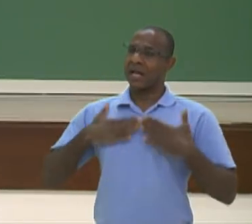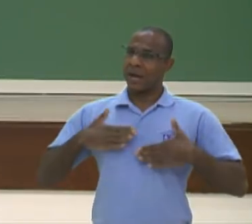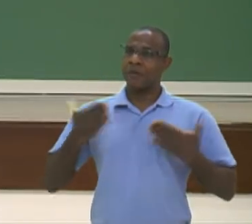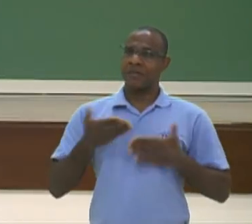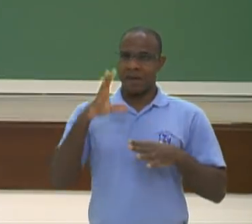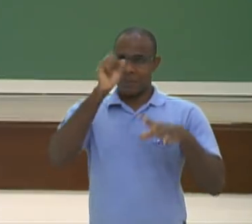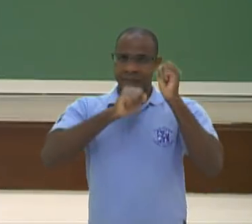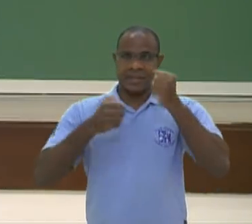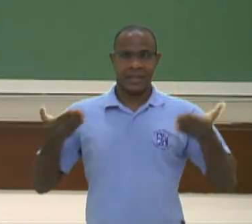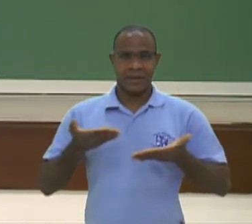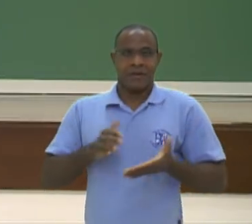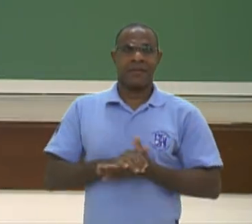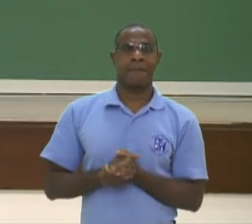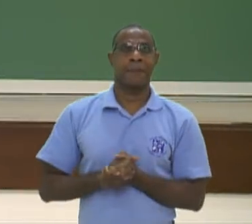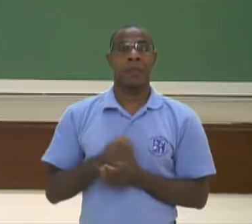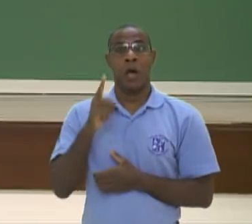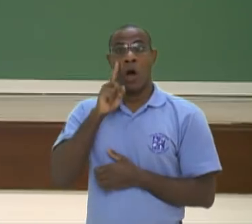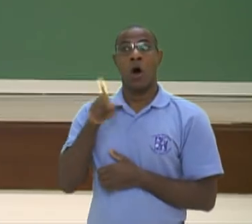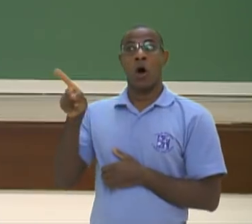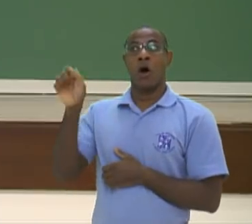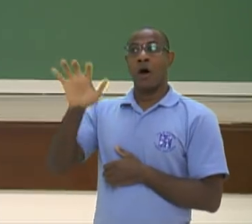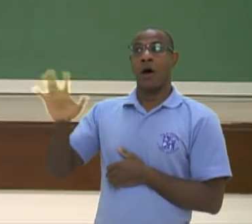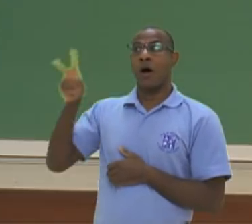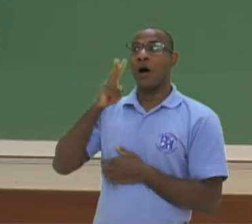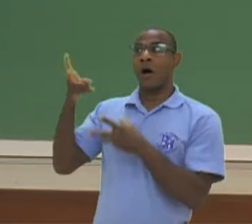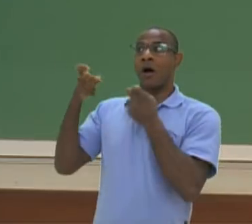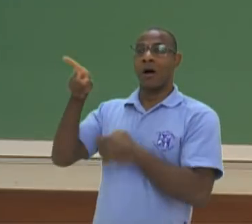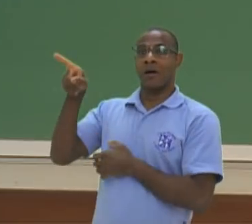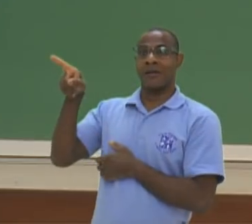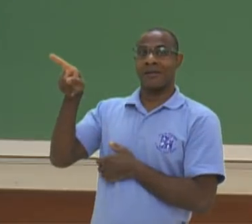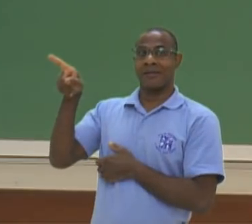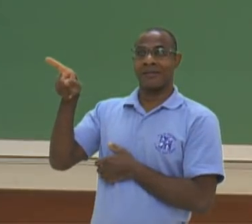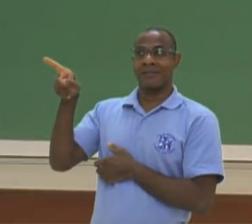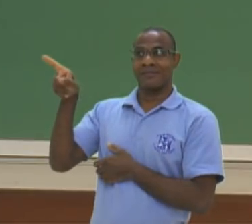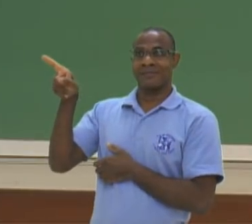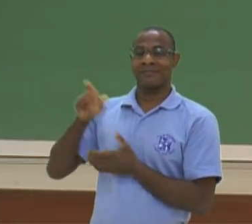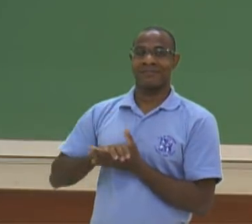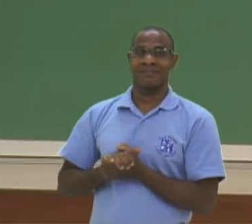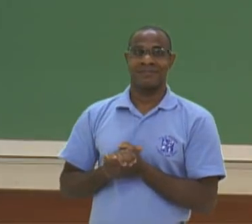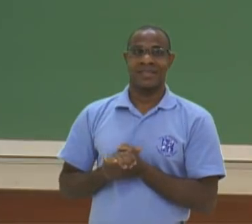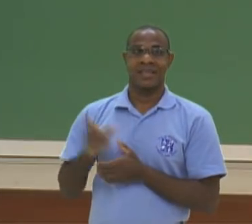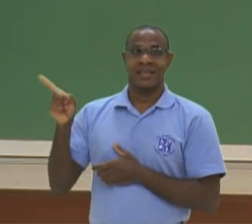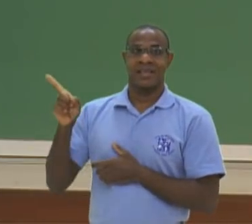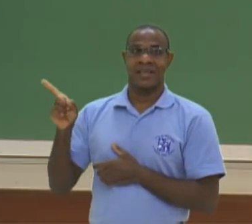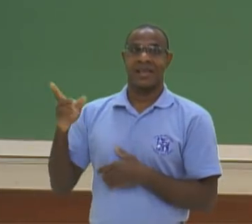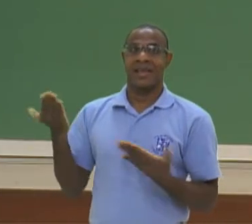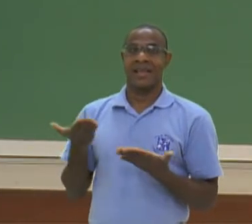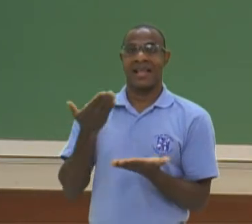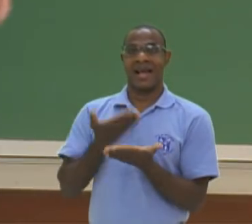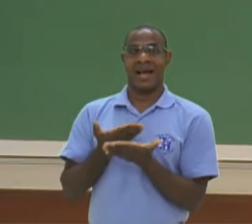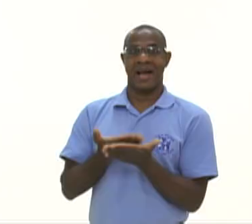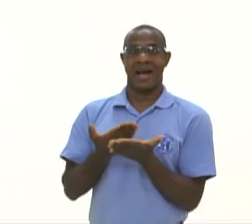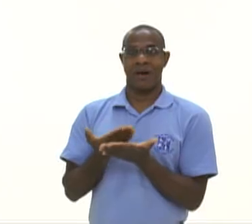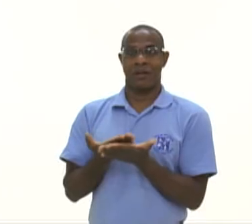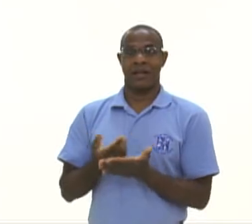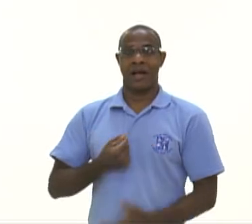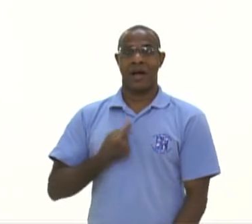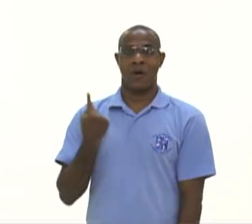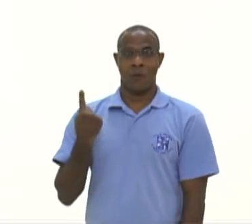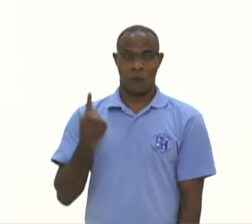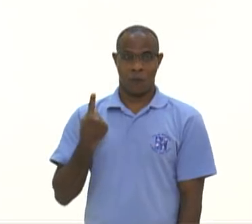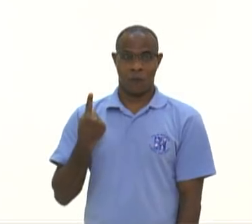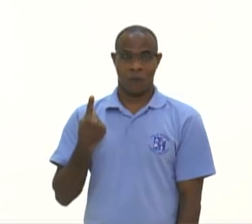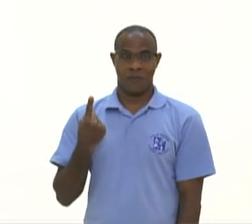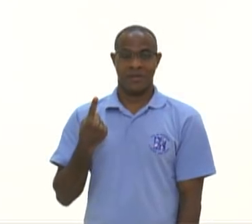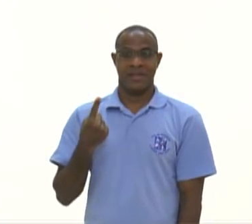ele. Então, dá uma olhadinha rápida aqui nessa imagem. Essa é a aula a parte 1, tá? Porque a gente